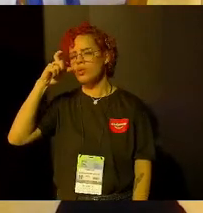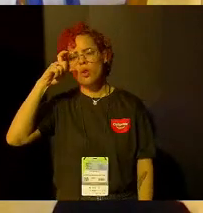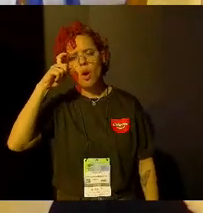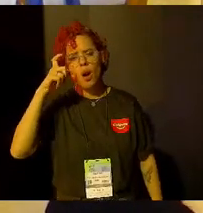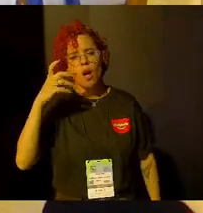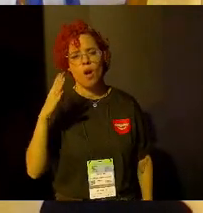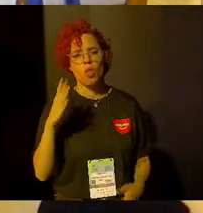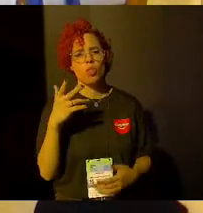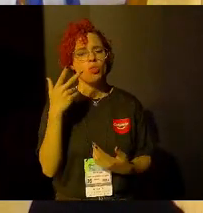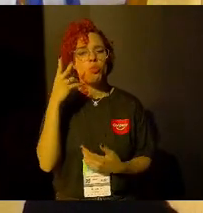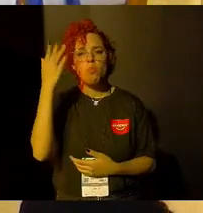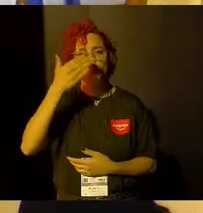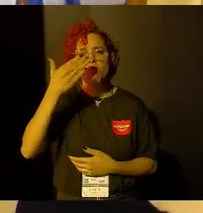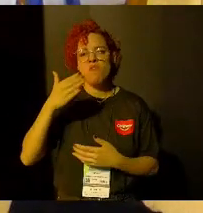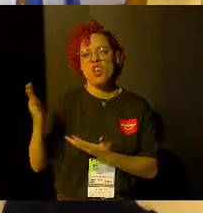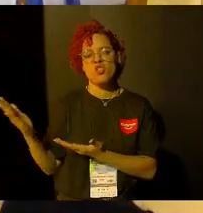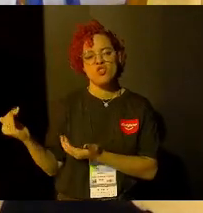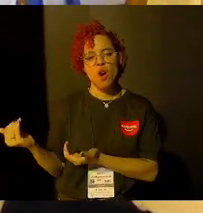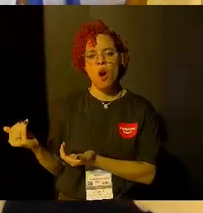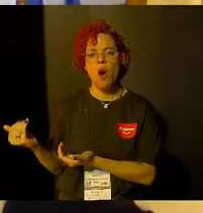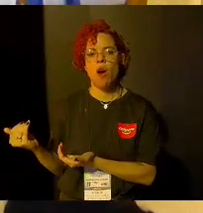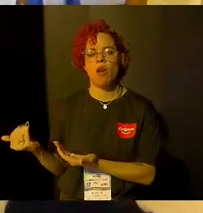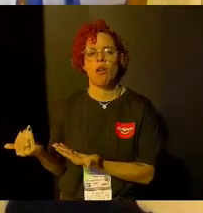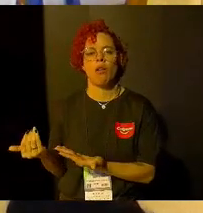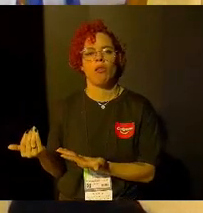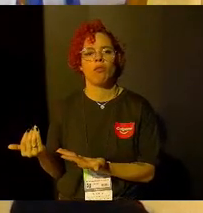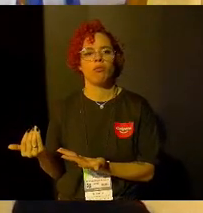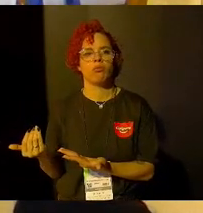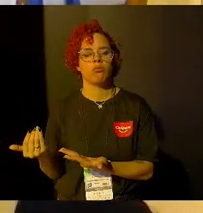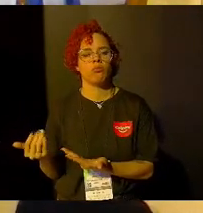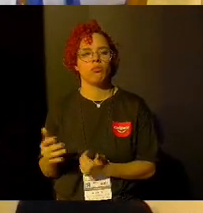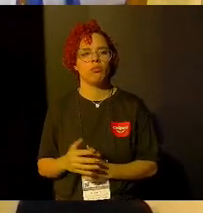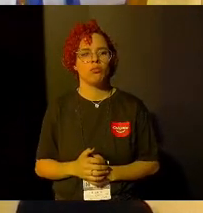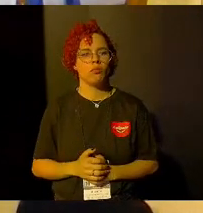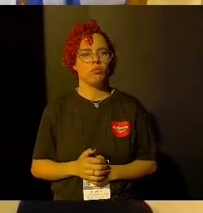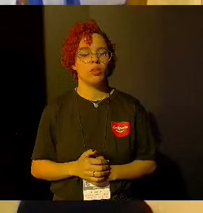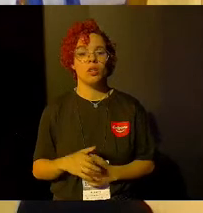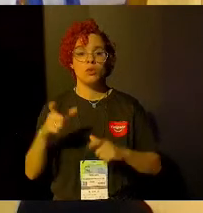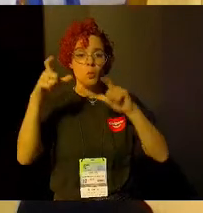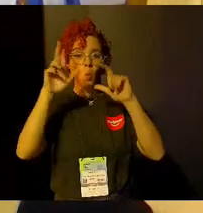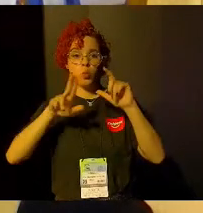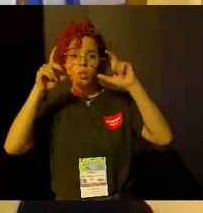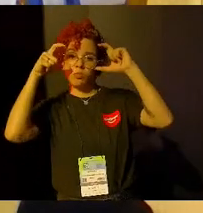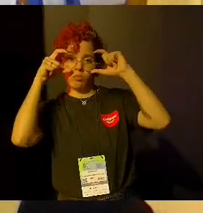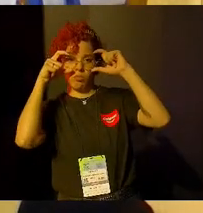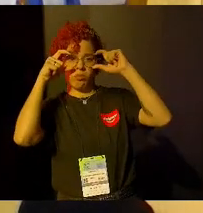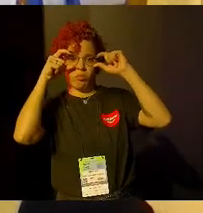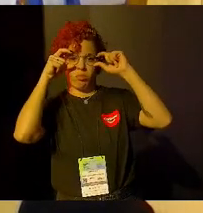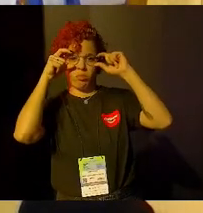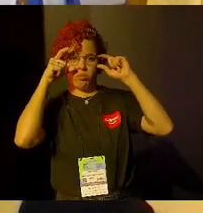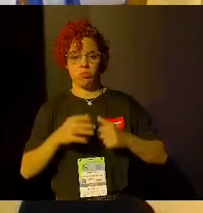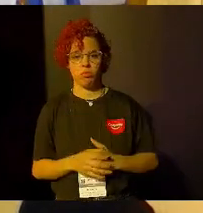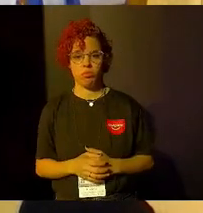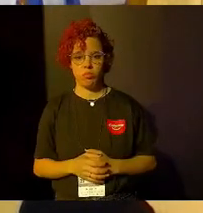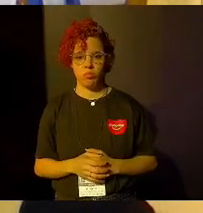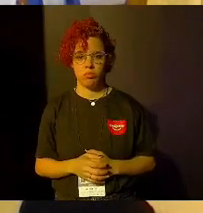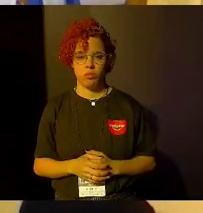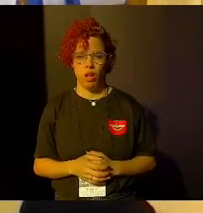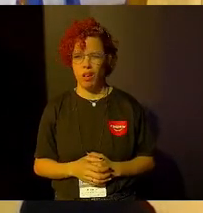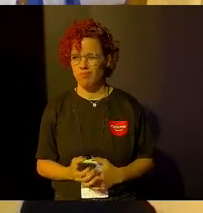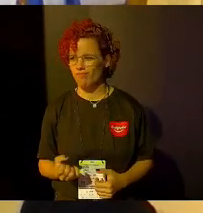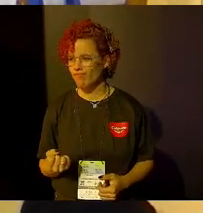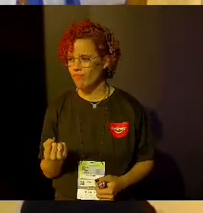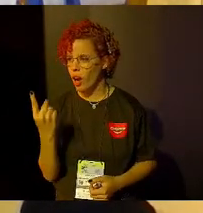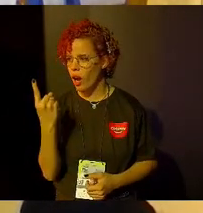porque quando eu comecei a vibrar a peça né Então velho de óculos isso não é raro ver